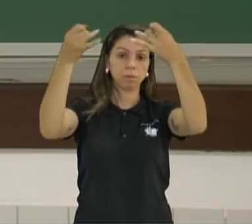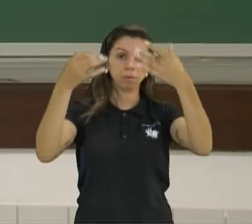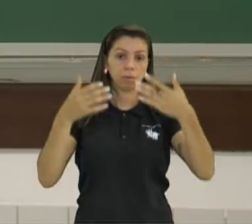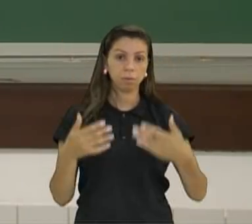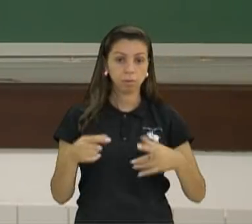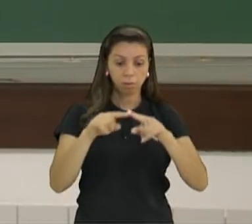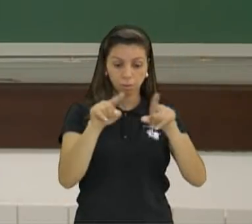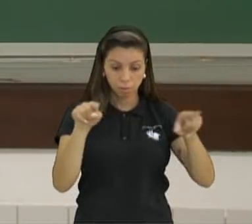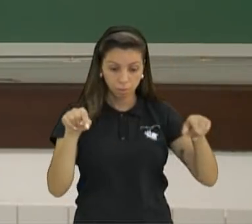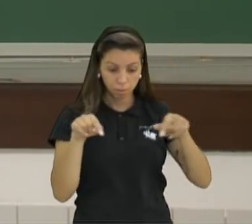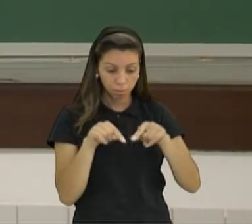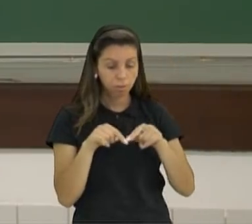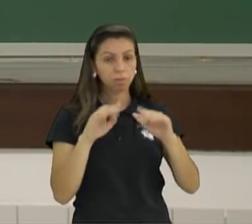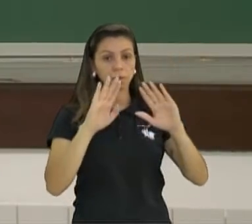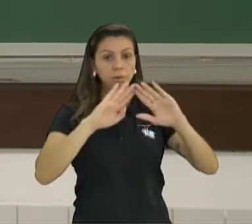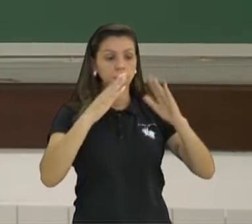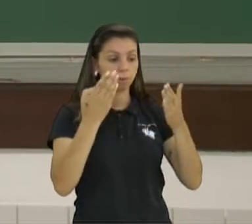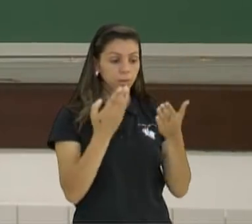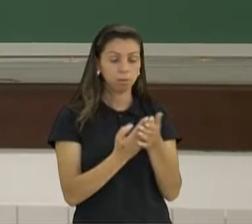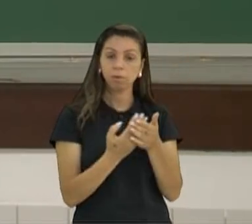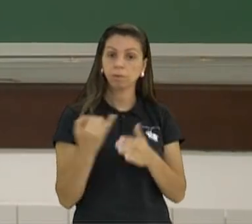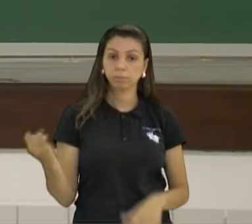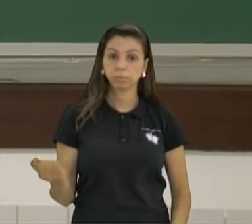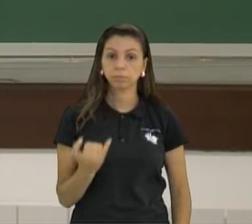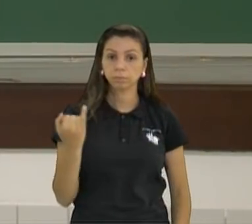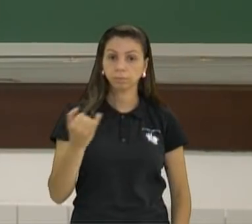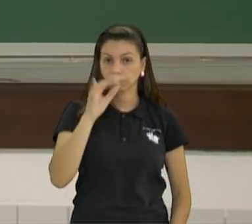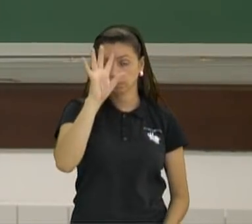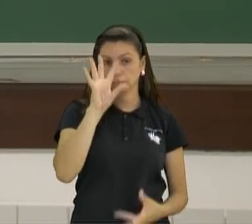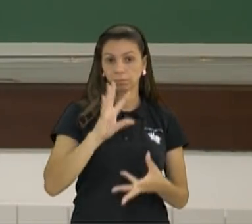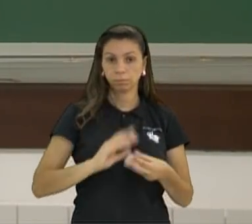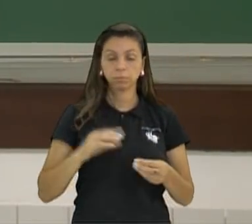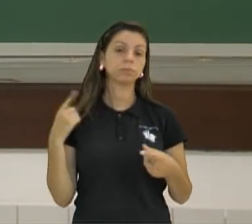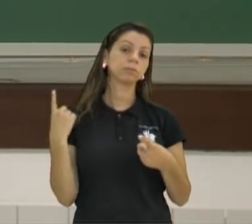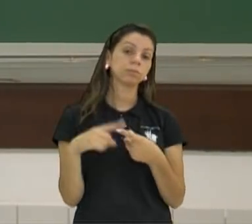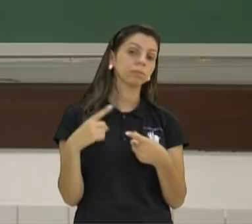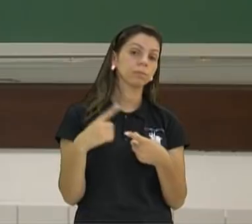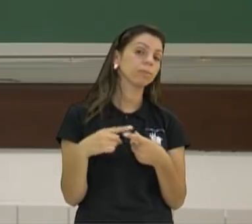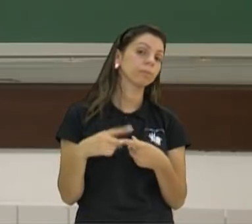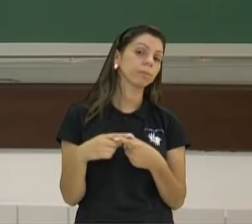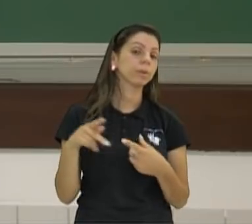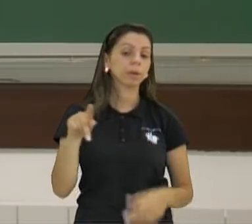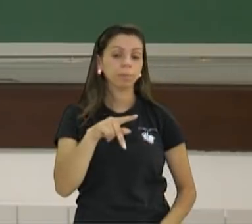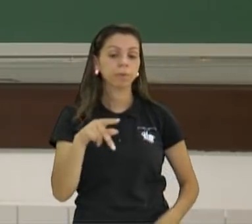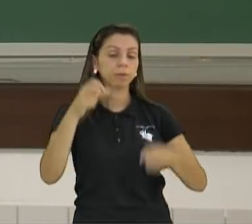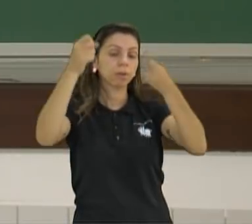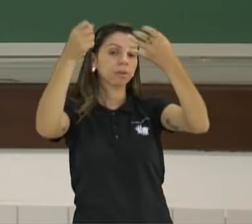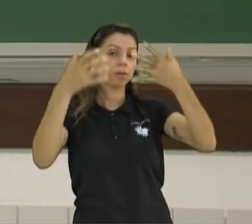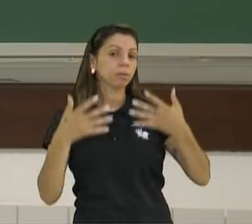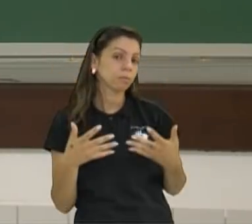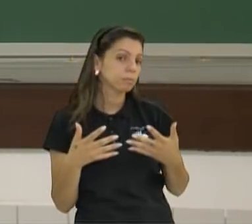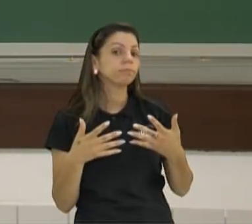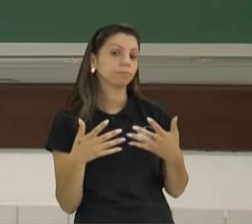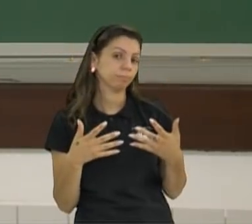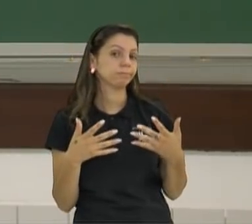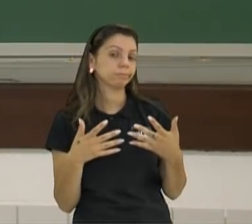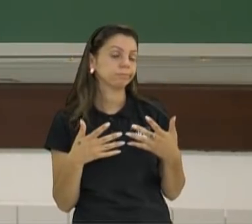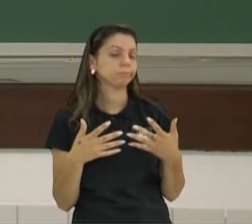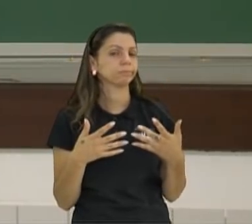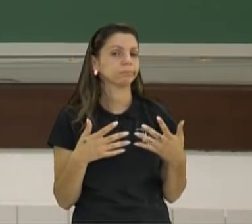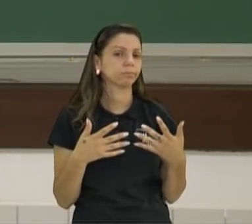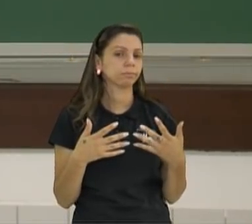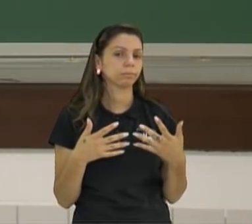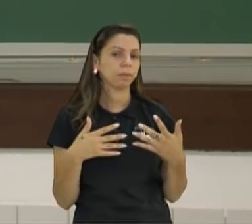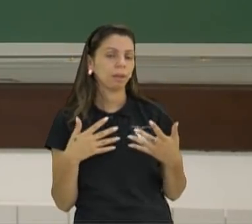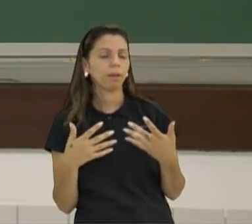na sua sala de aula é fundamental para você compreender. Porque a hora que a professora explica, o professor explica, e você